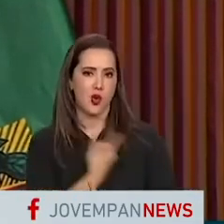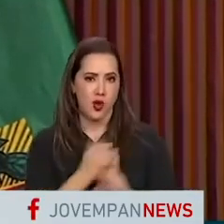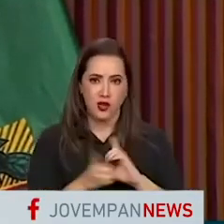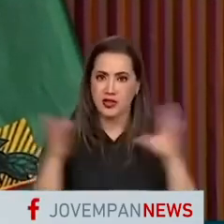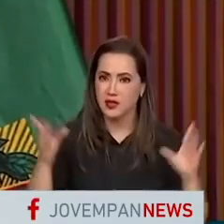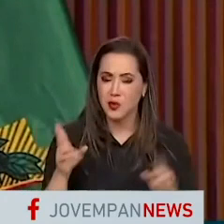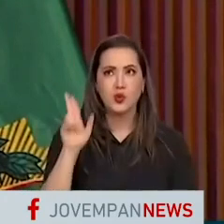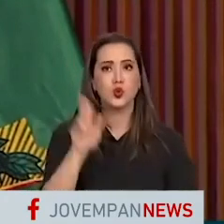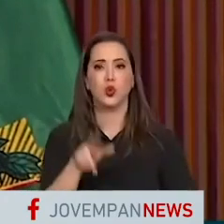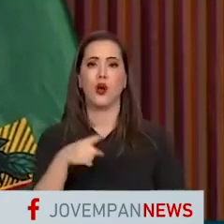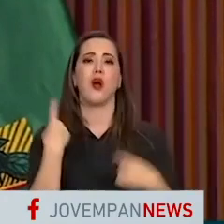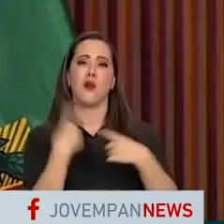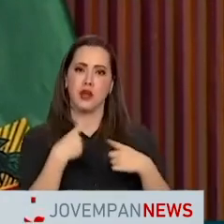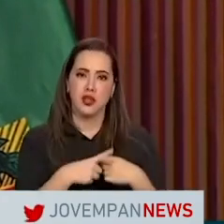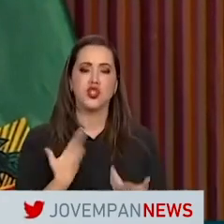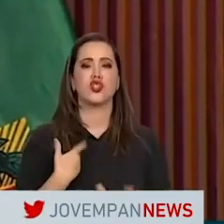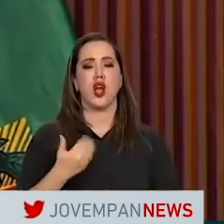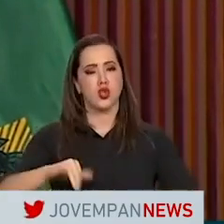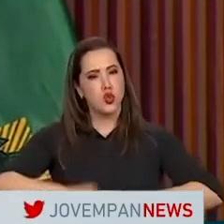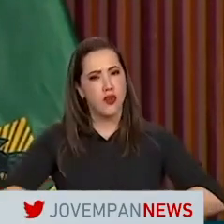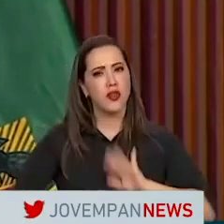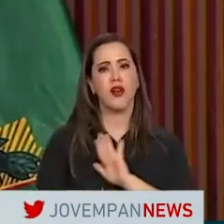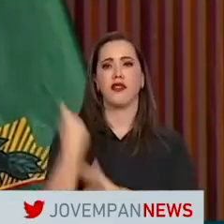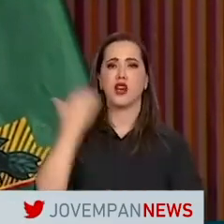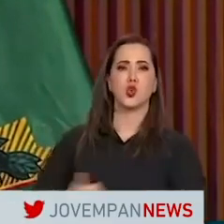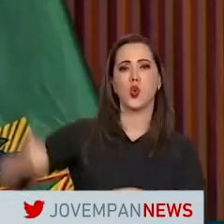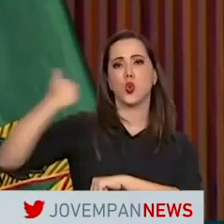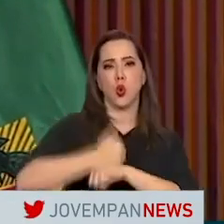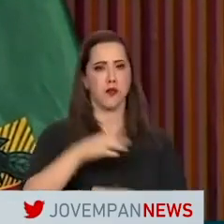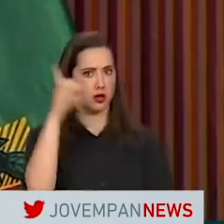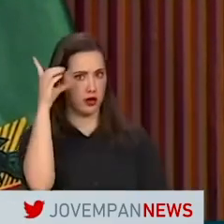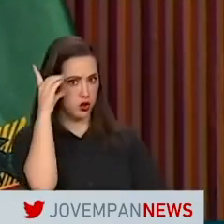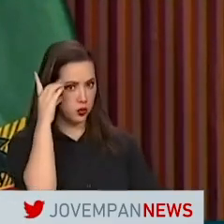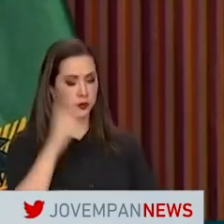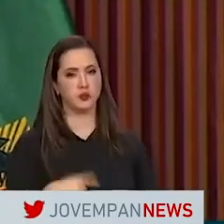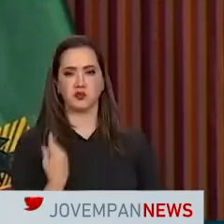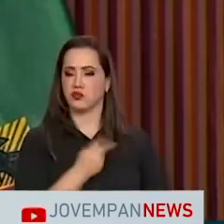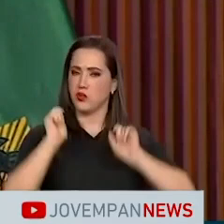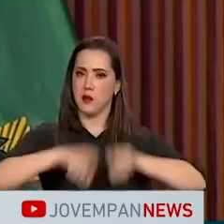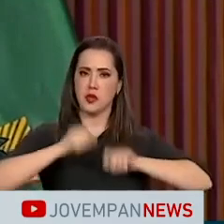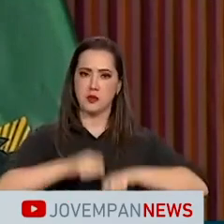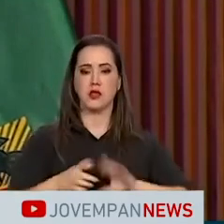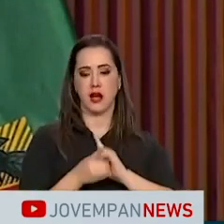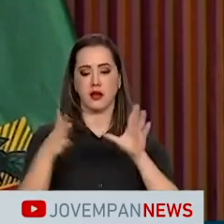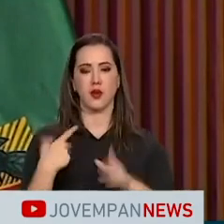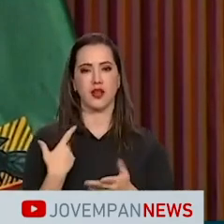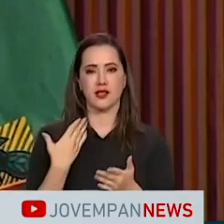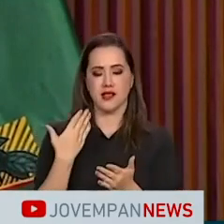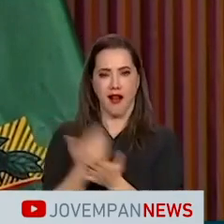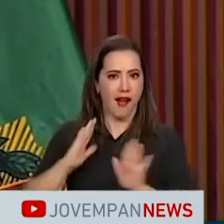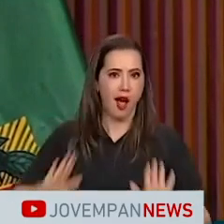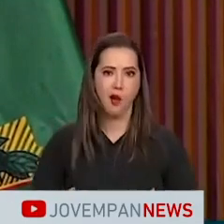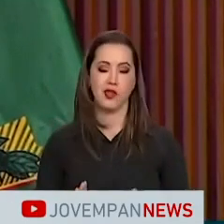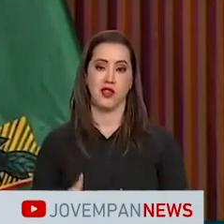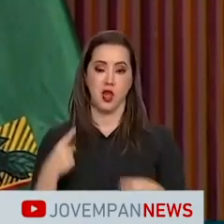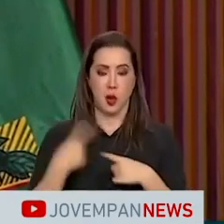permitir que a democracia escape pelas mãos. Nós não vamos permitir que a democracia escape das nossas mãos,